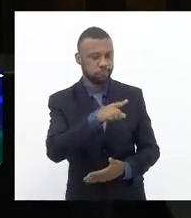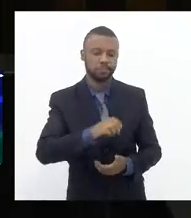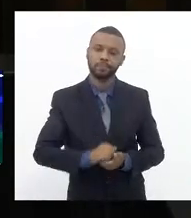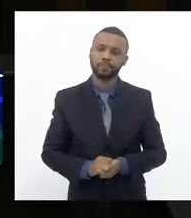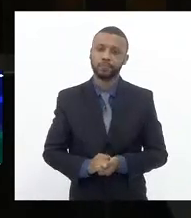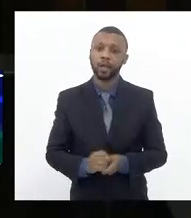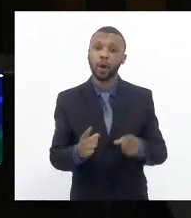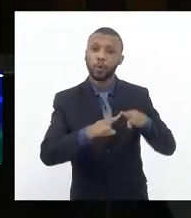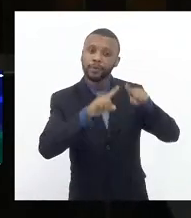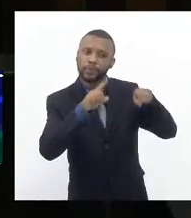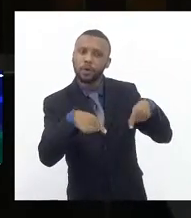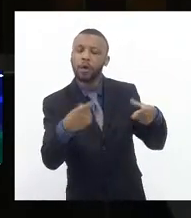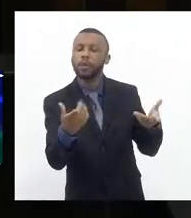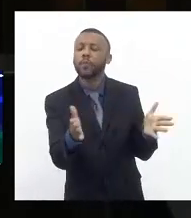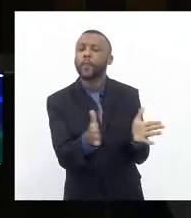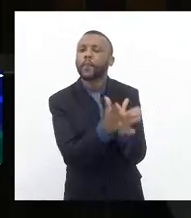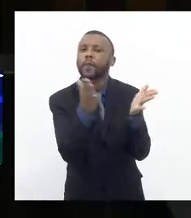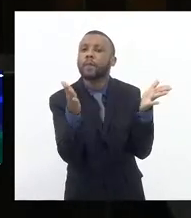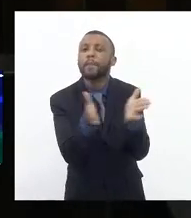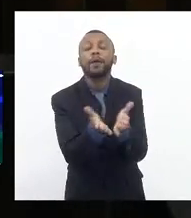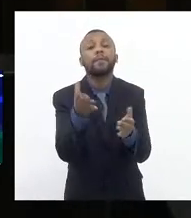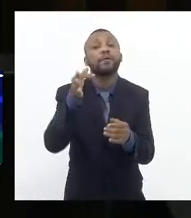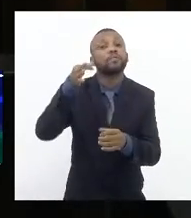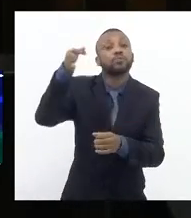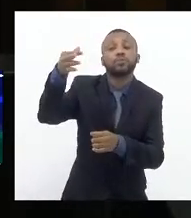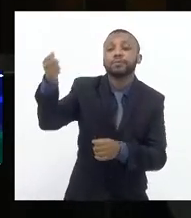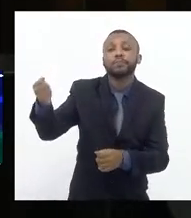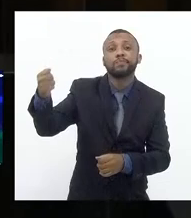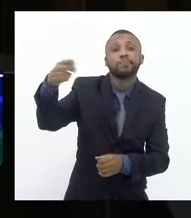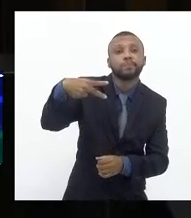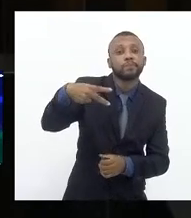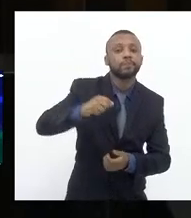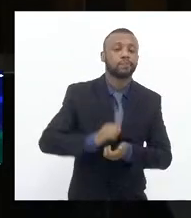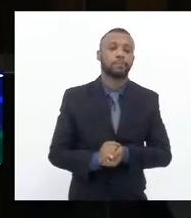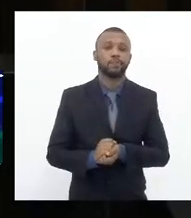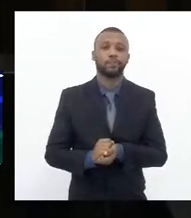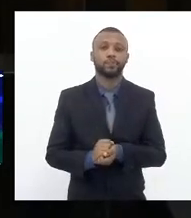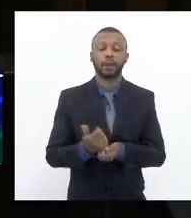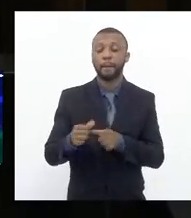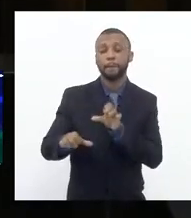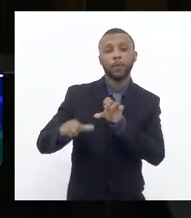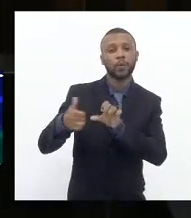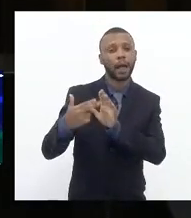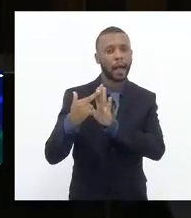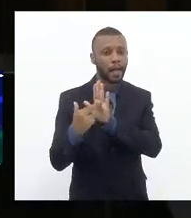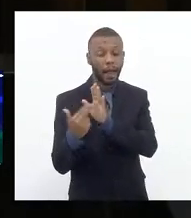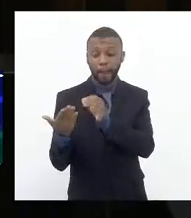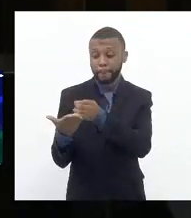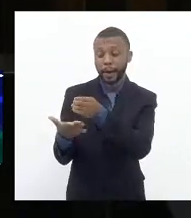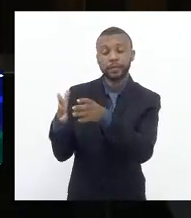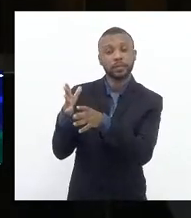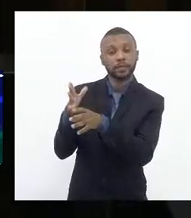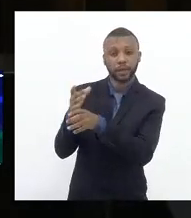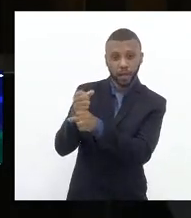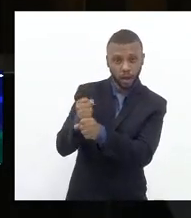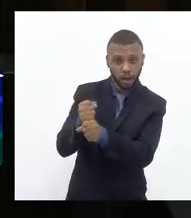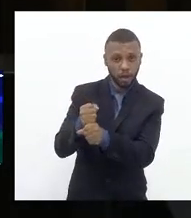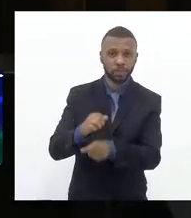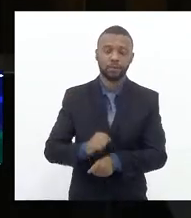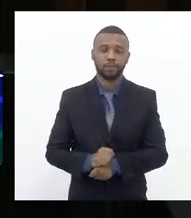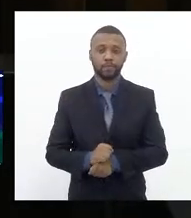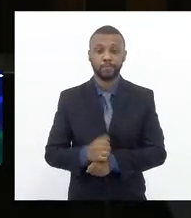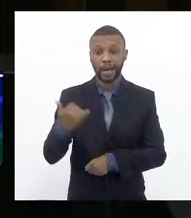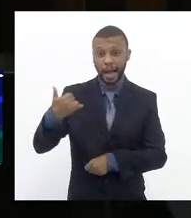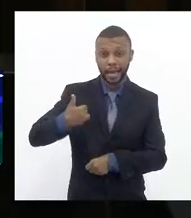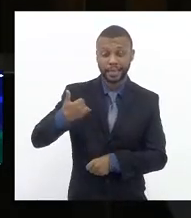Empobrece os servidores na aposentadoria. Muda a base de cálculo. Aumenta a